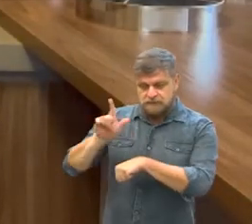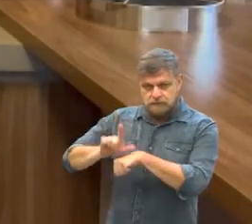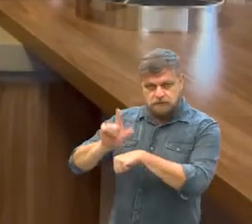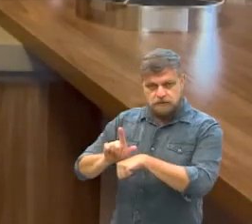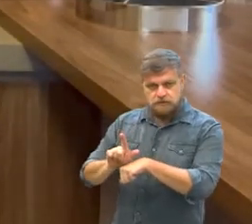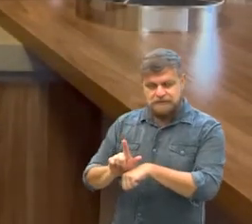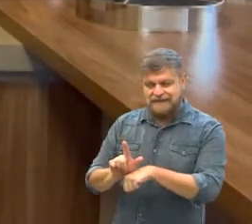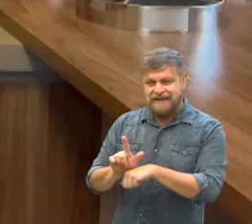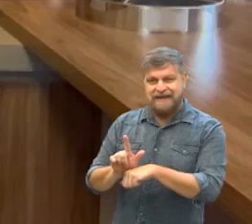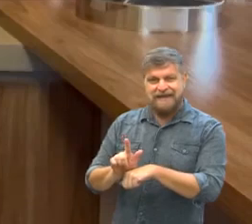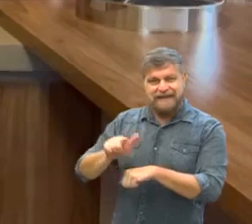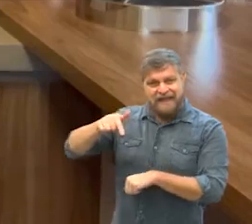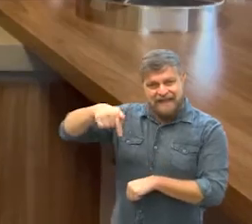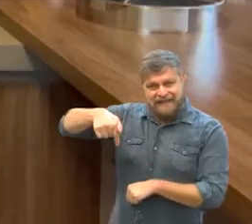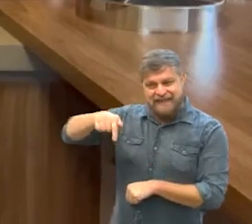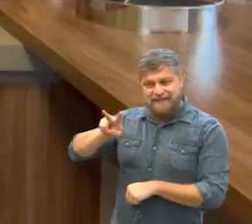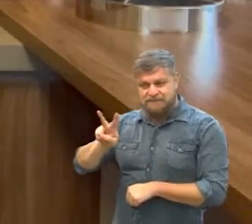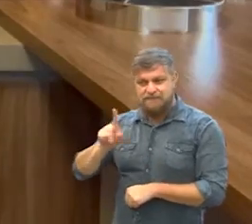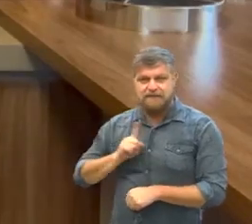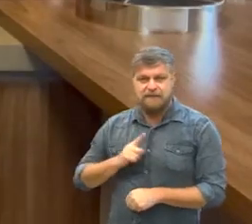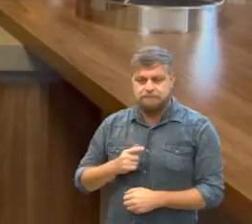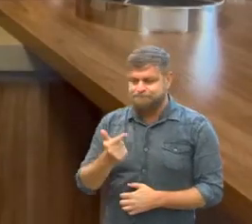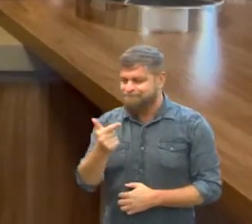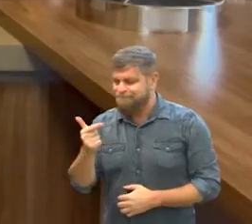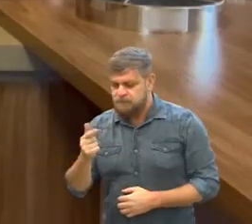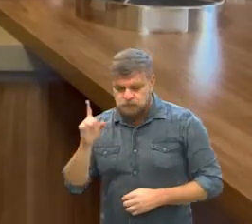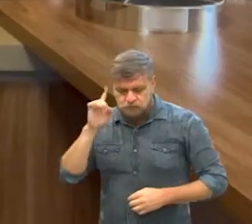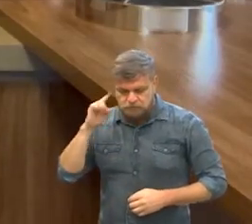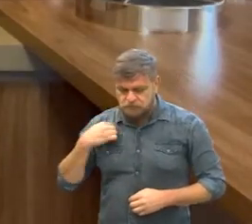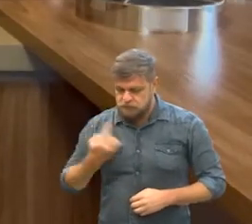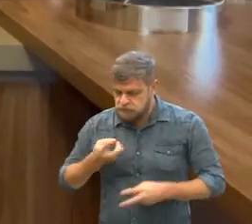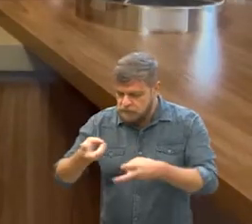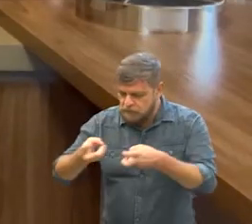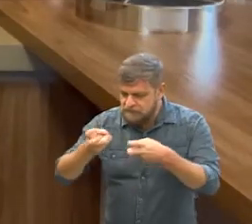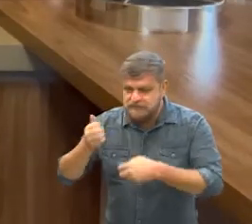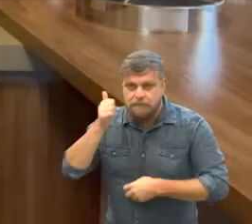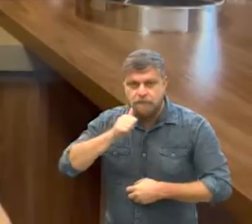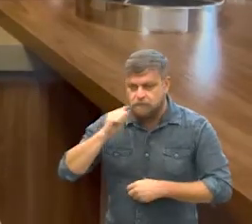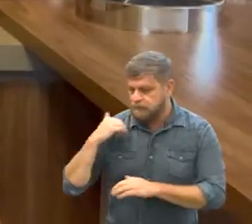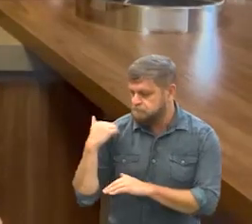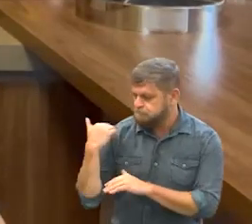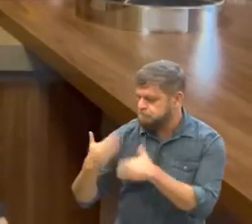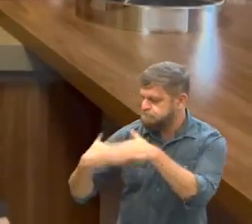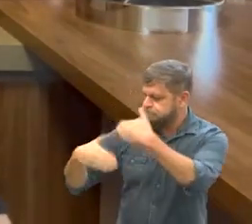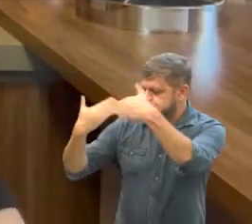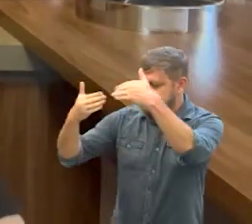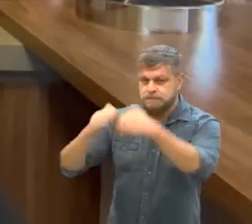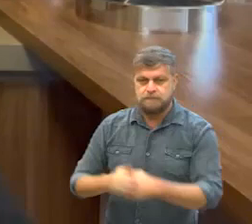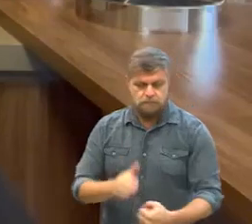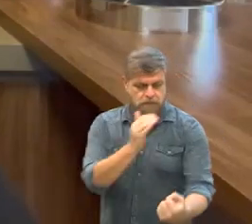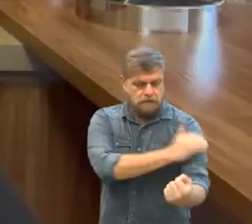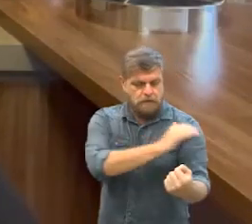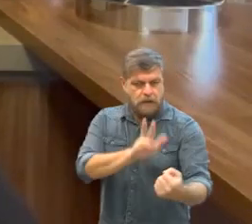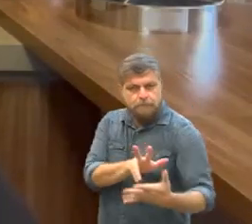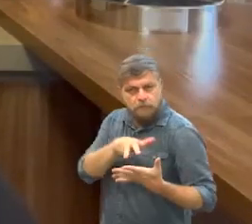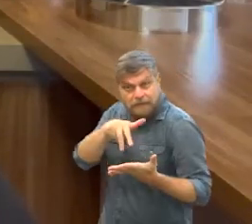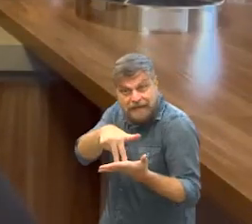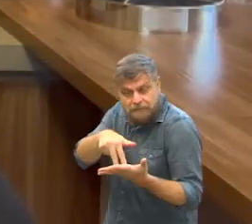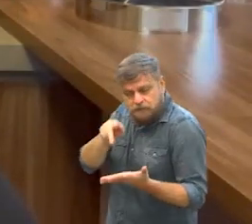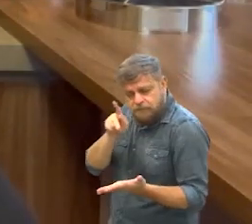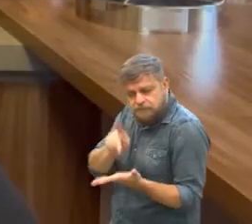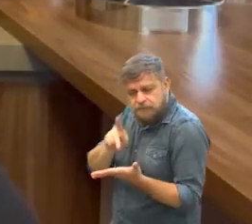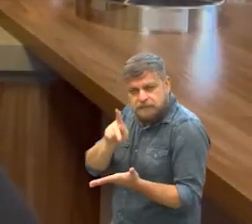Quinta, não tem como. A gente fala que todo dia a gente vê a transformação dessa mulher. E o verdadeiro empoderamento